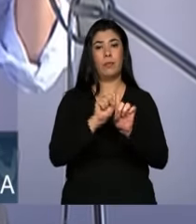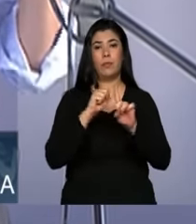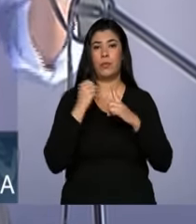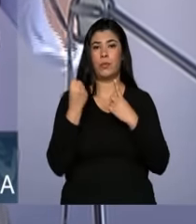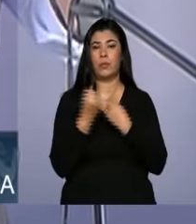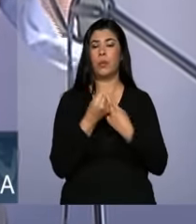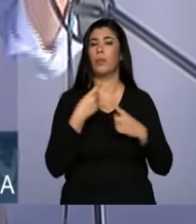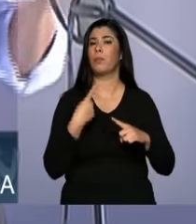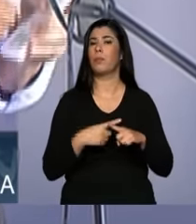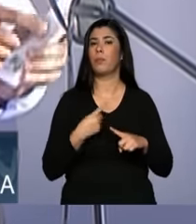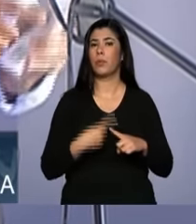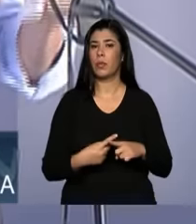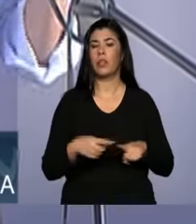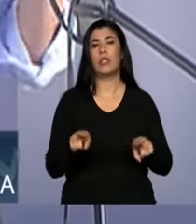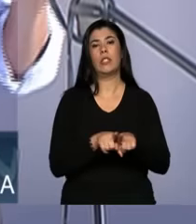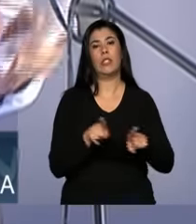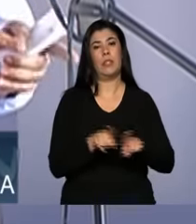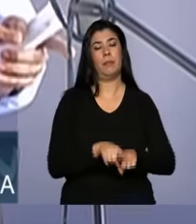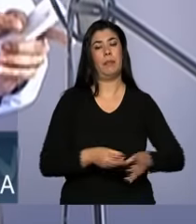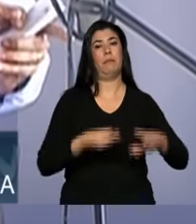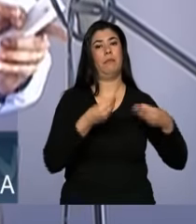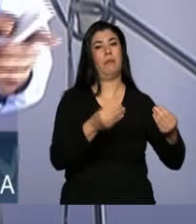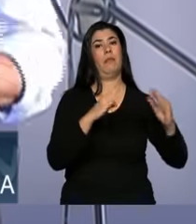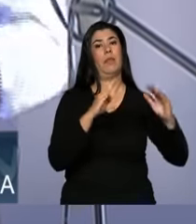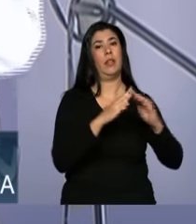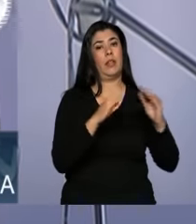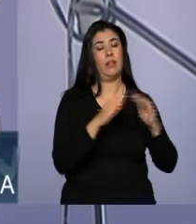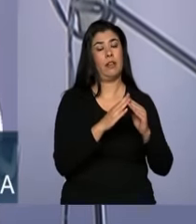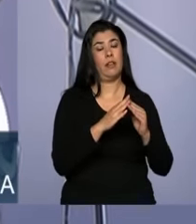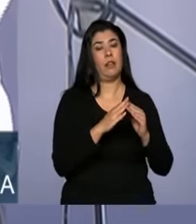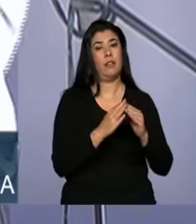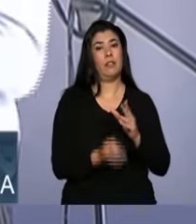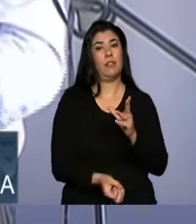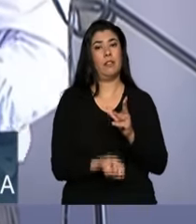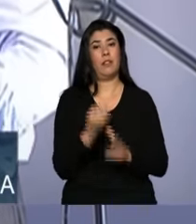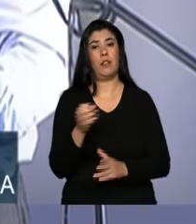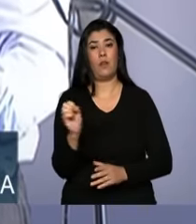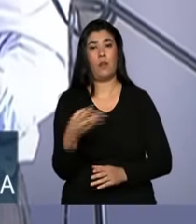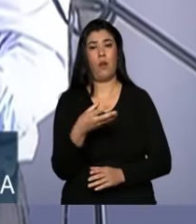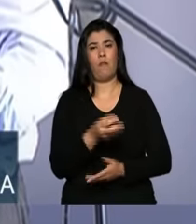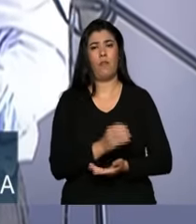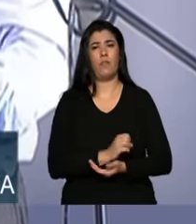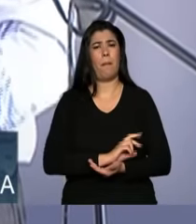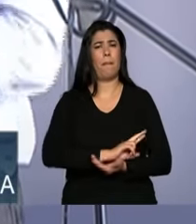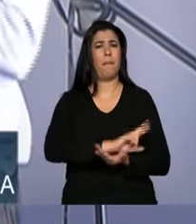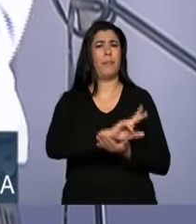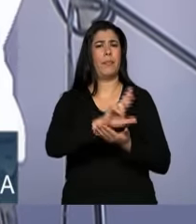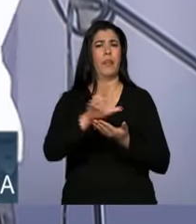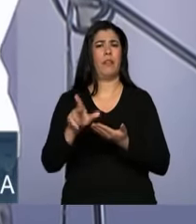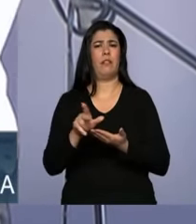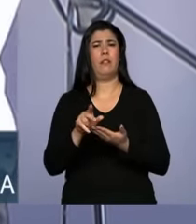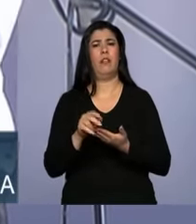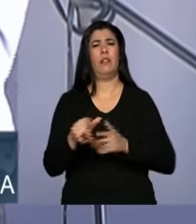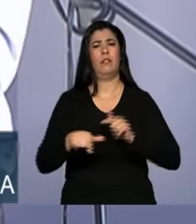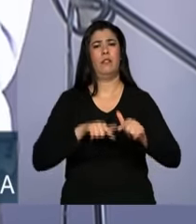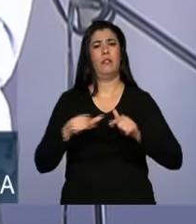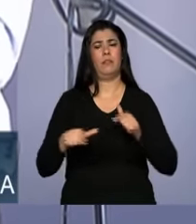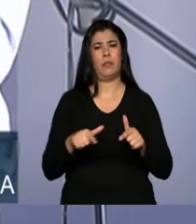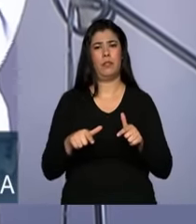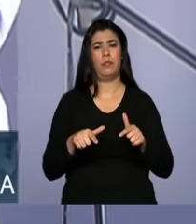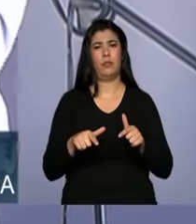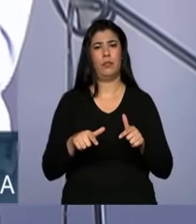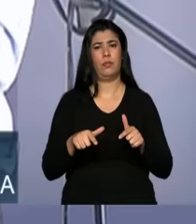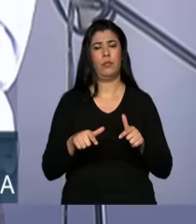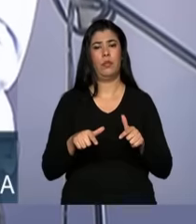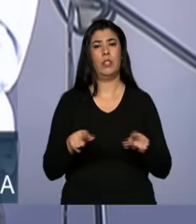porque gera milhares de empregos para quem está construindo as casas. Social porque tem